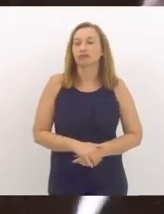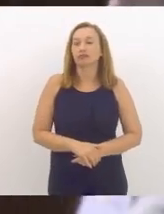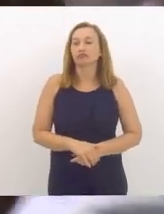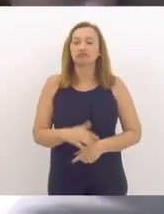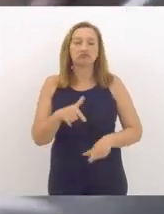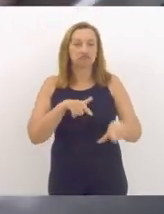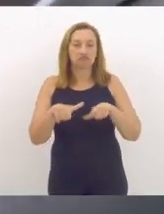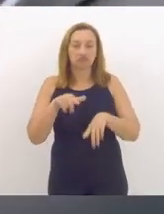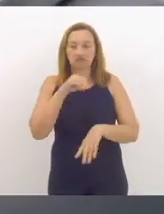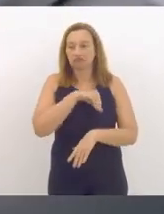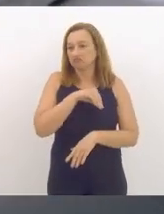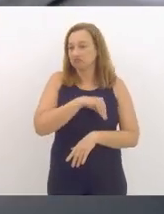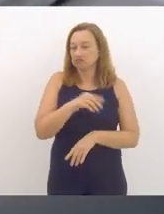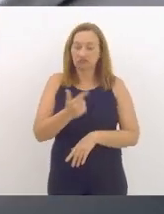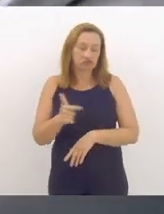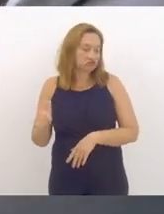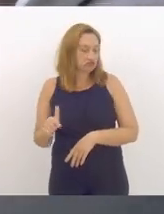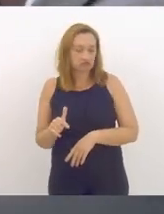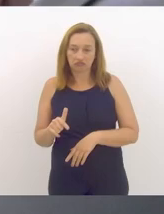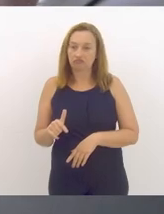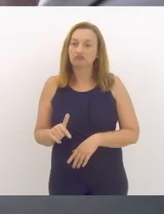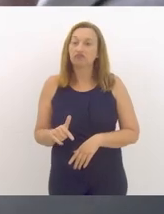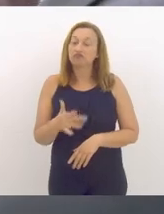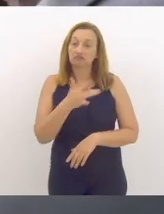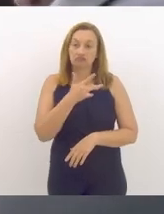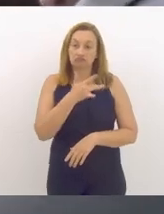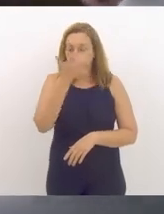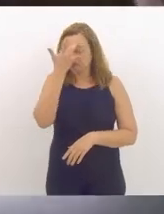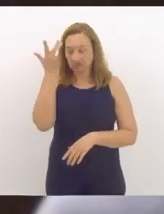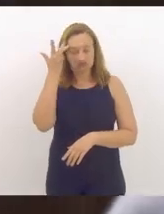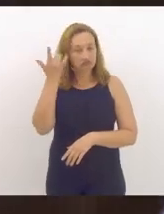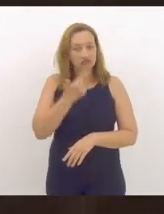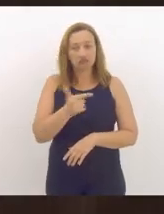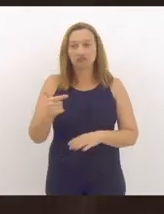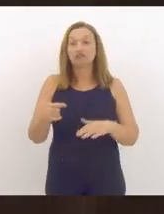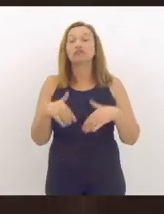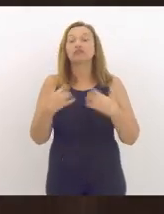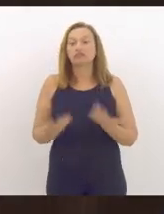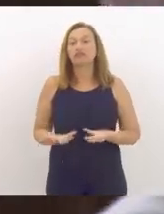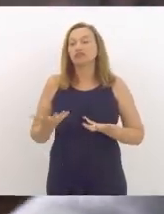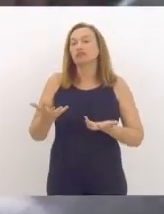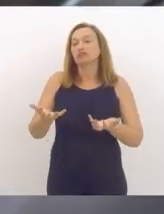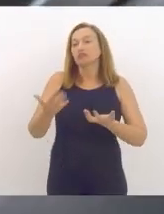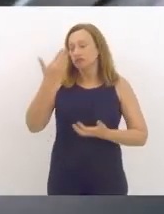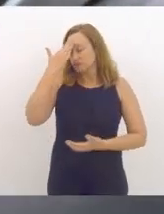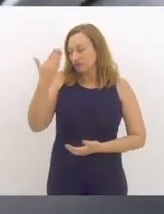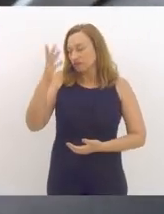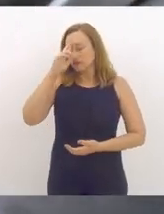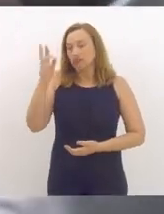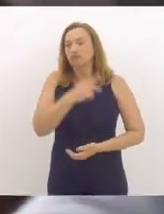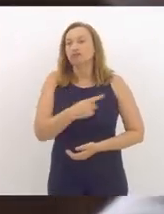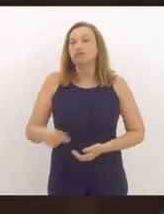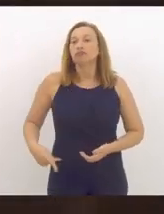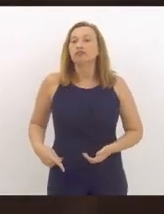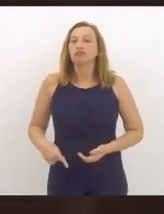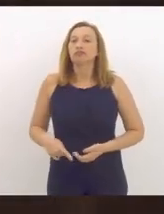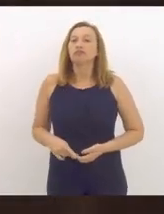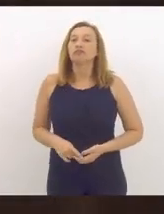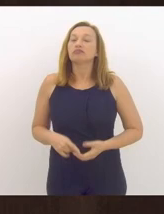emprego e renda, que o nosso povo sequer tem saúde mental. Então, quero agradecer, senhor presidente, a Vossa Excelência